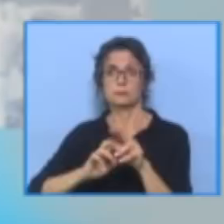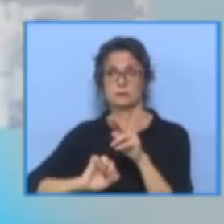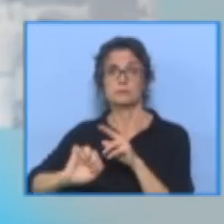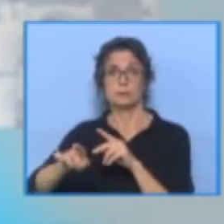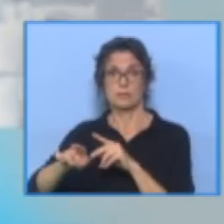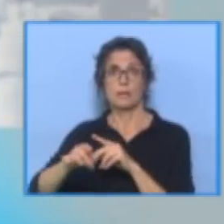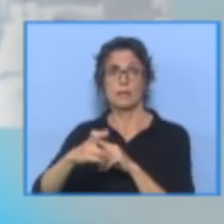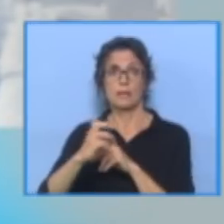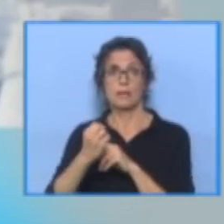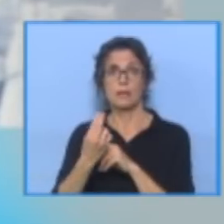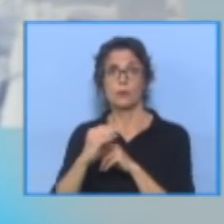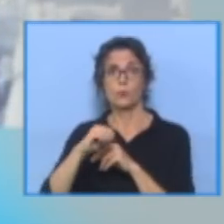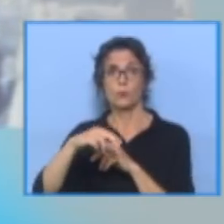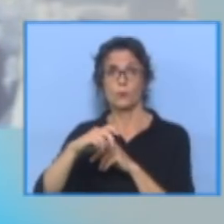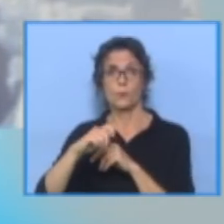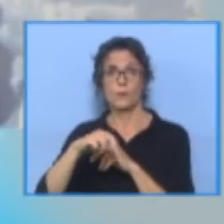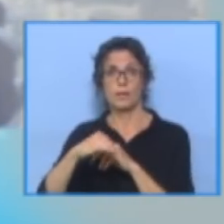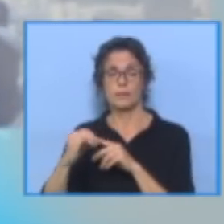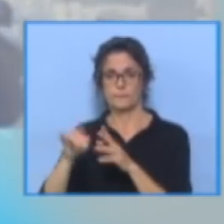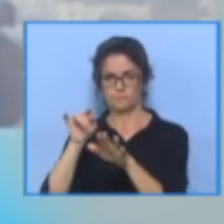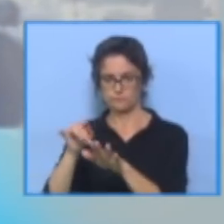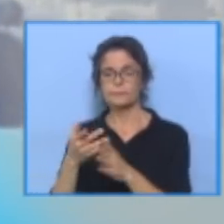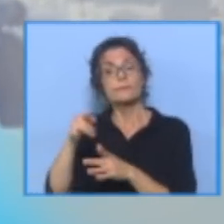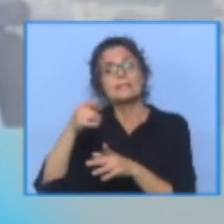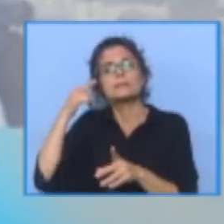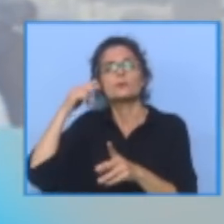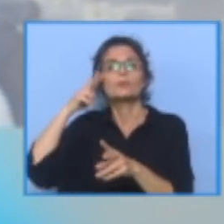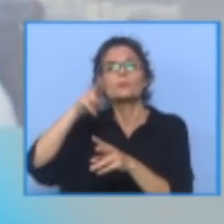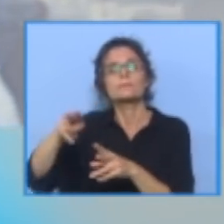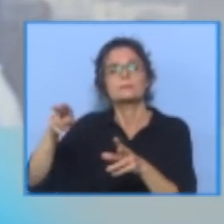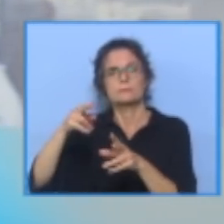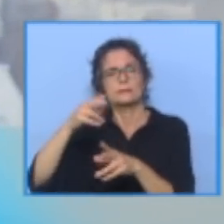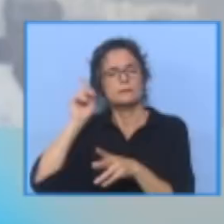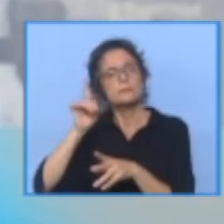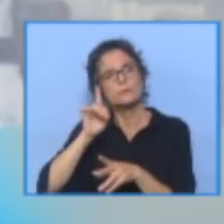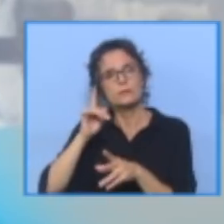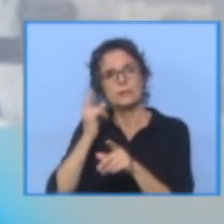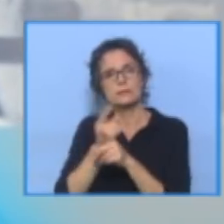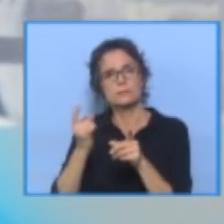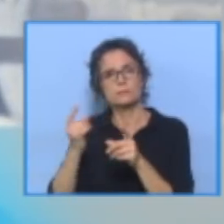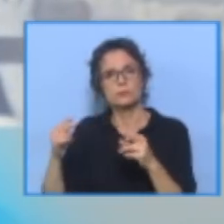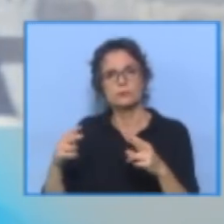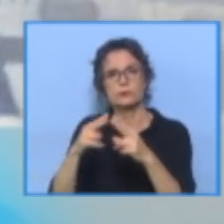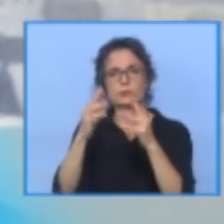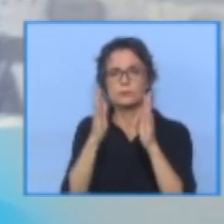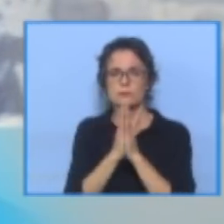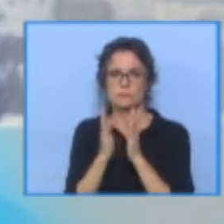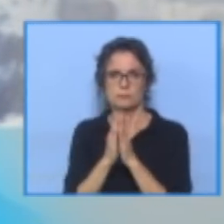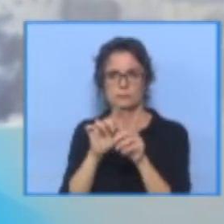visita ecumênica, porque vai ao encontro das várias sensibilidades religiosas. E é uma visita mariana